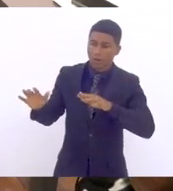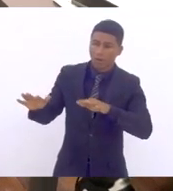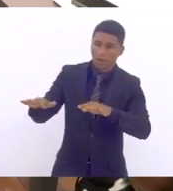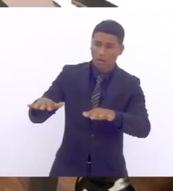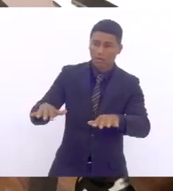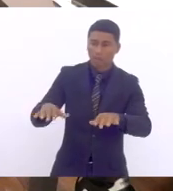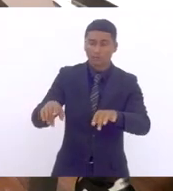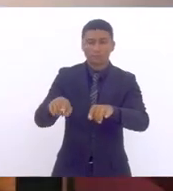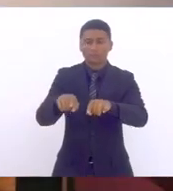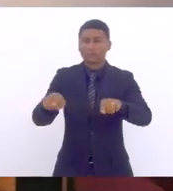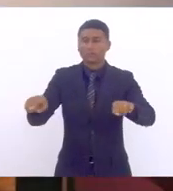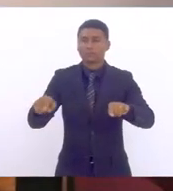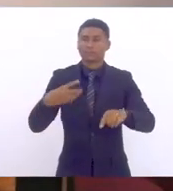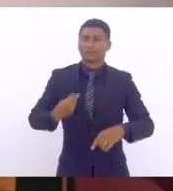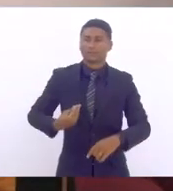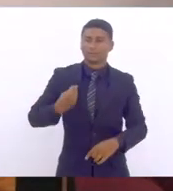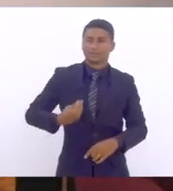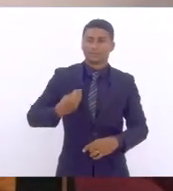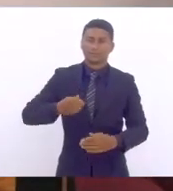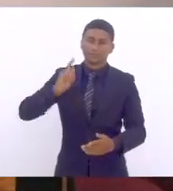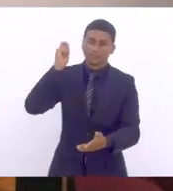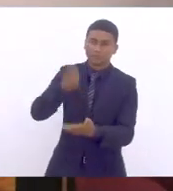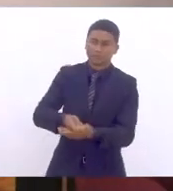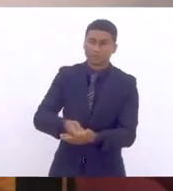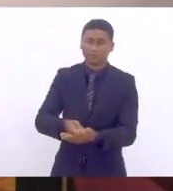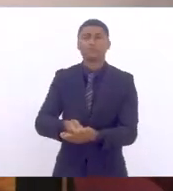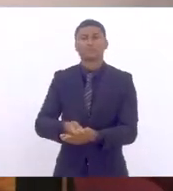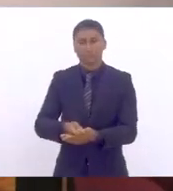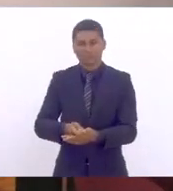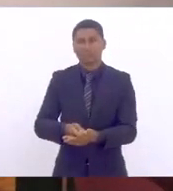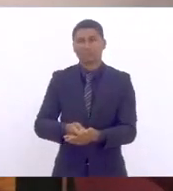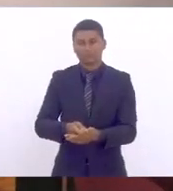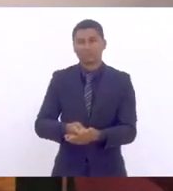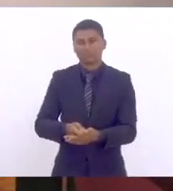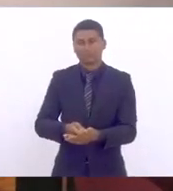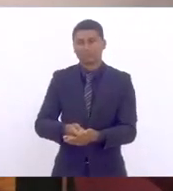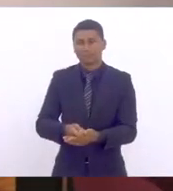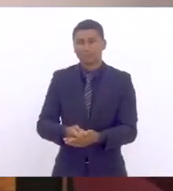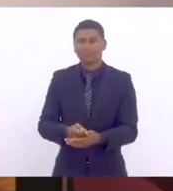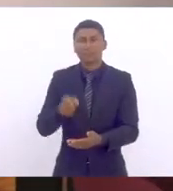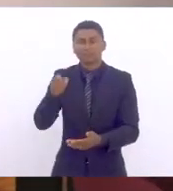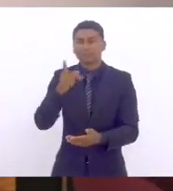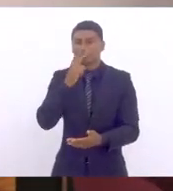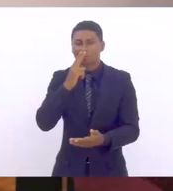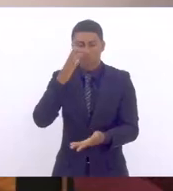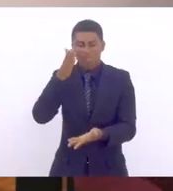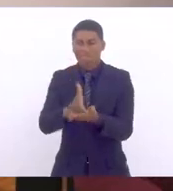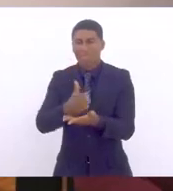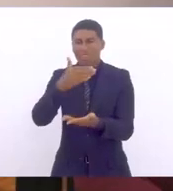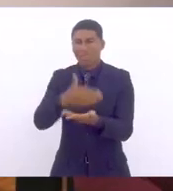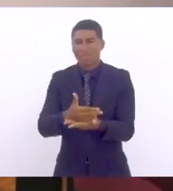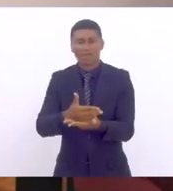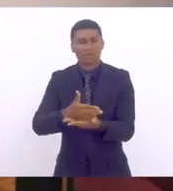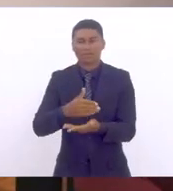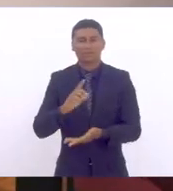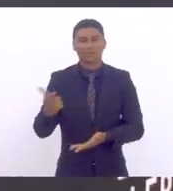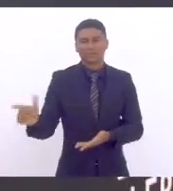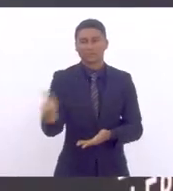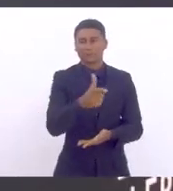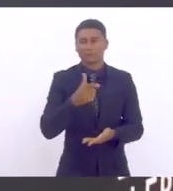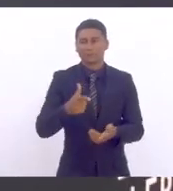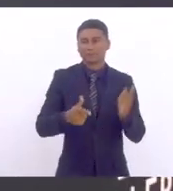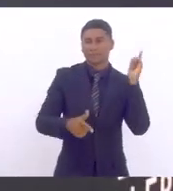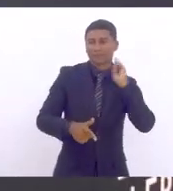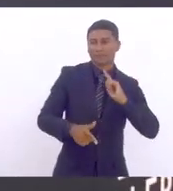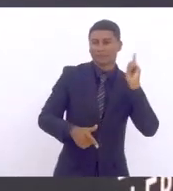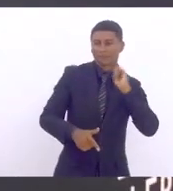chegava no Maracanã, pagava o seu ingresso, e ali não tinha divisão. Era o vascaíno do lado do flamenguista, o tricolor